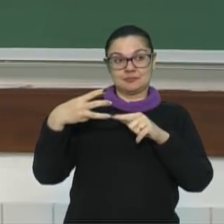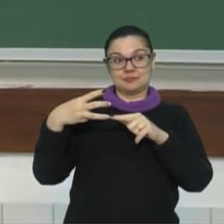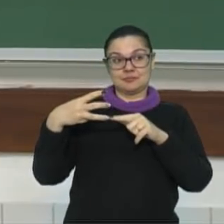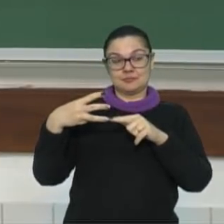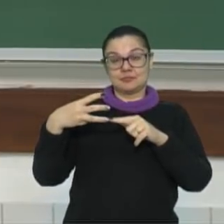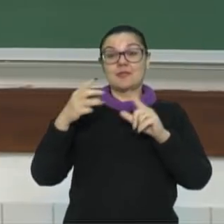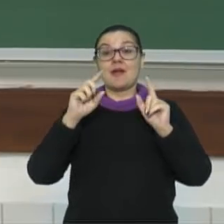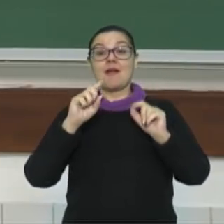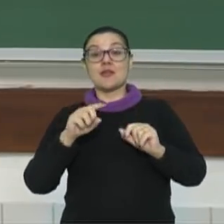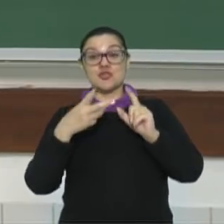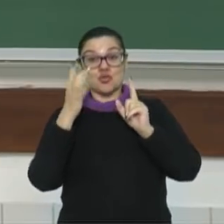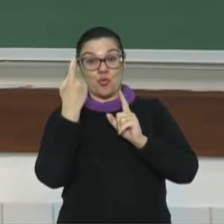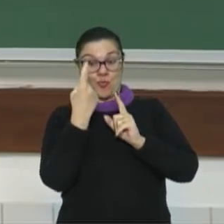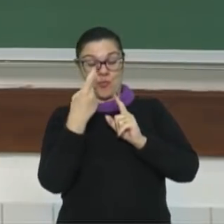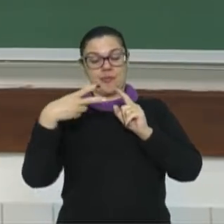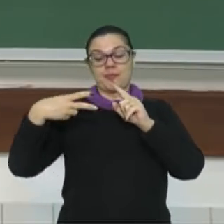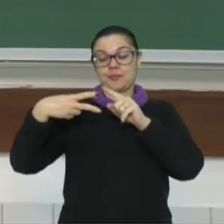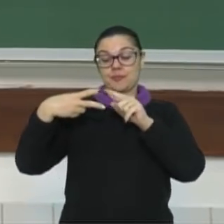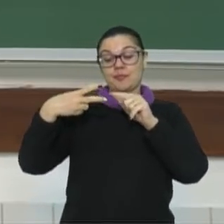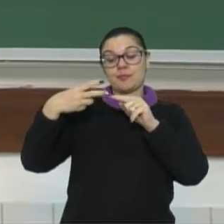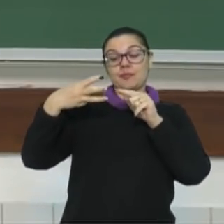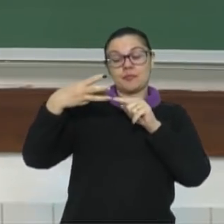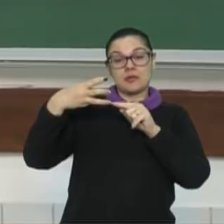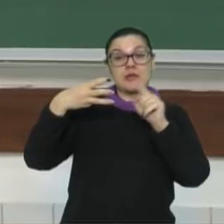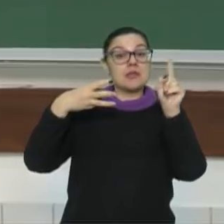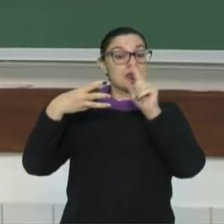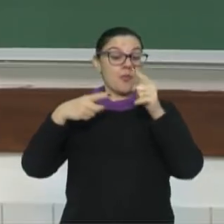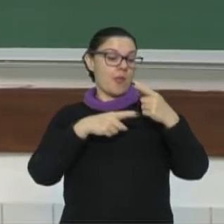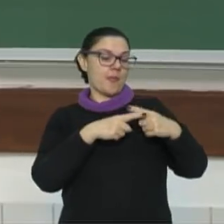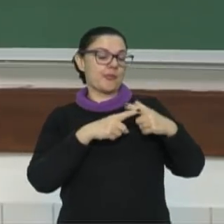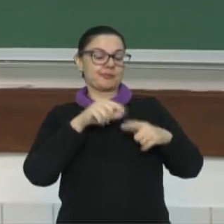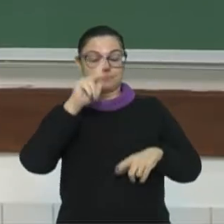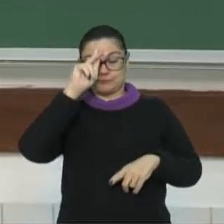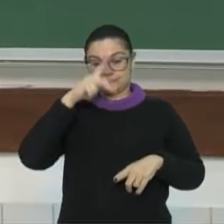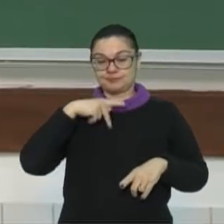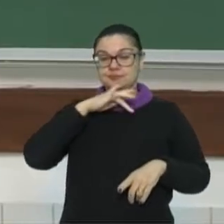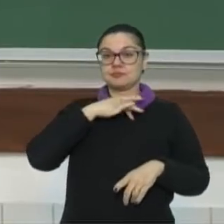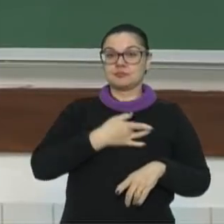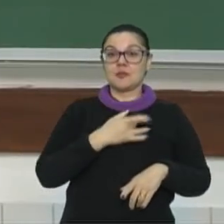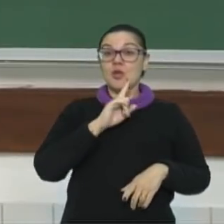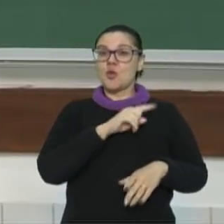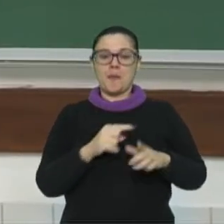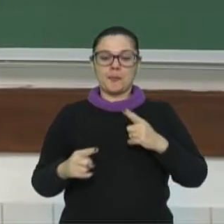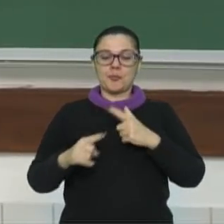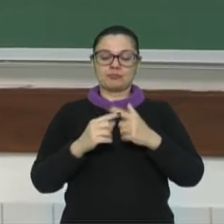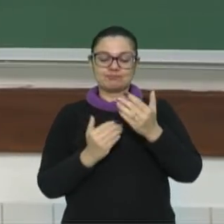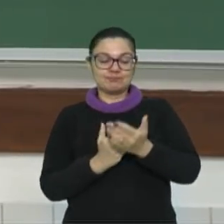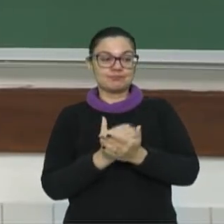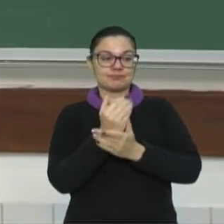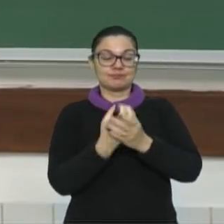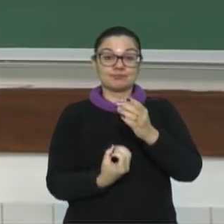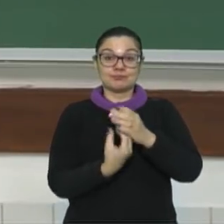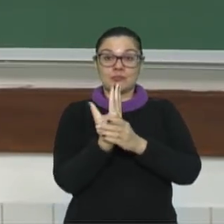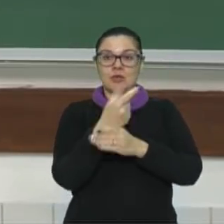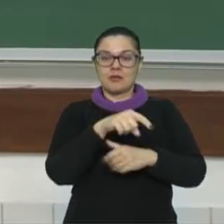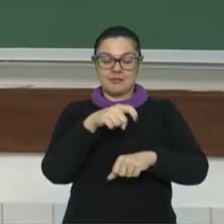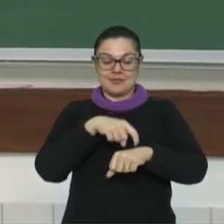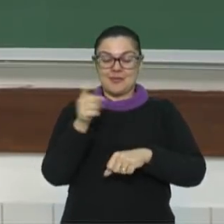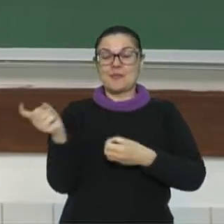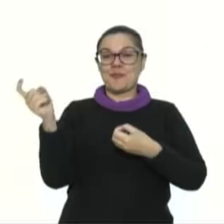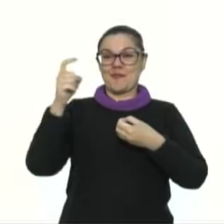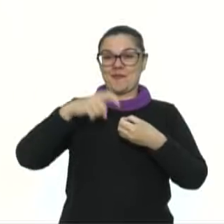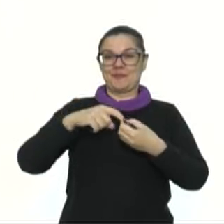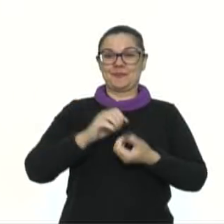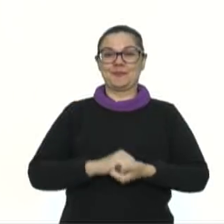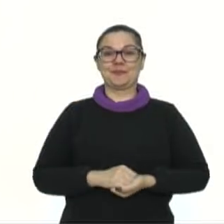dessas alternativas, é uma só, não é causa para o vitimismo? Não é a razão do vitimismo. Tempo e eu volto.